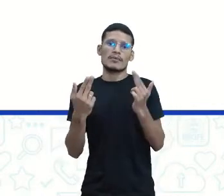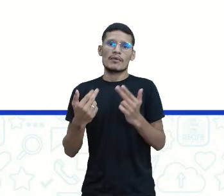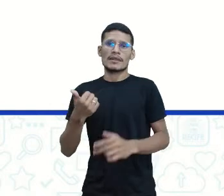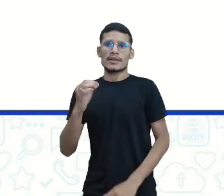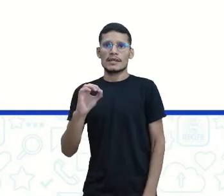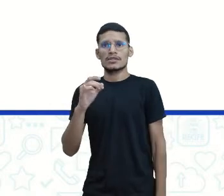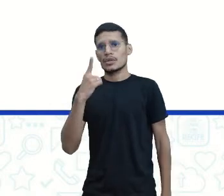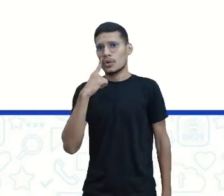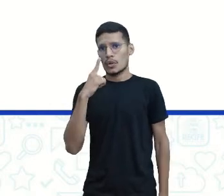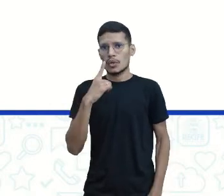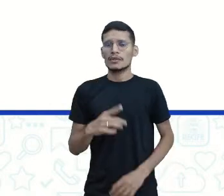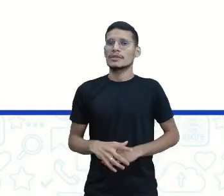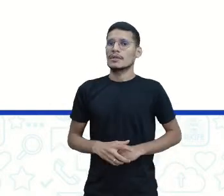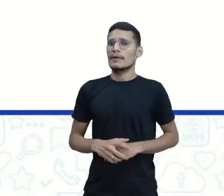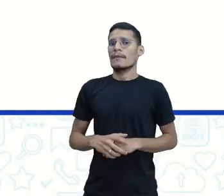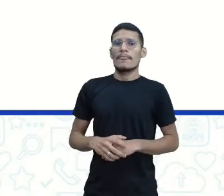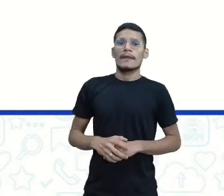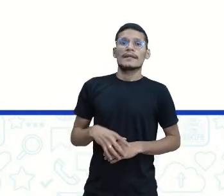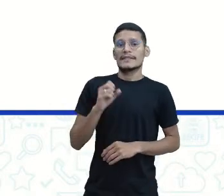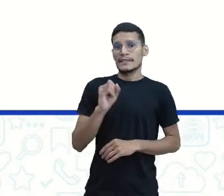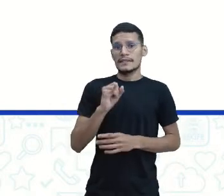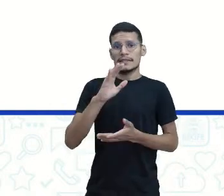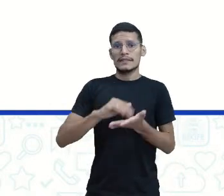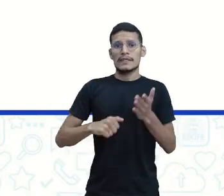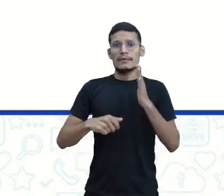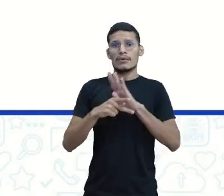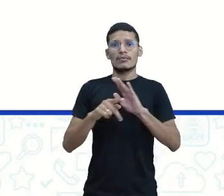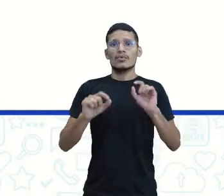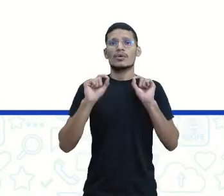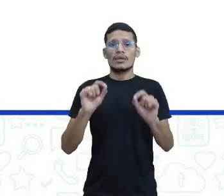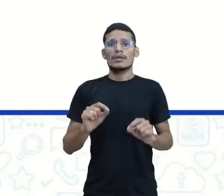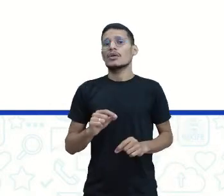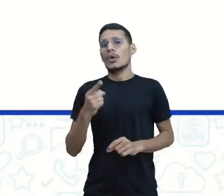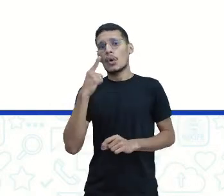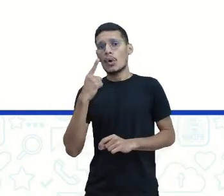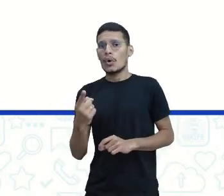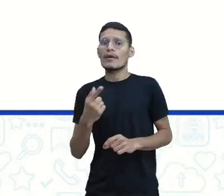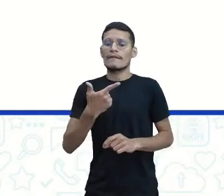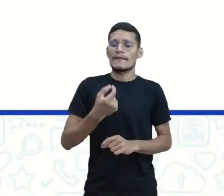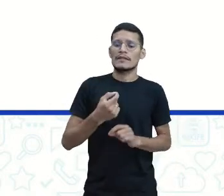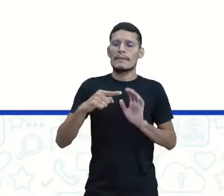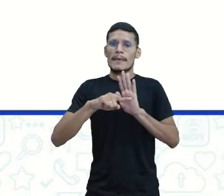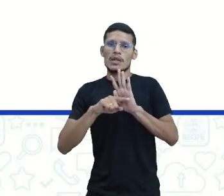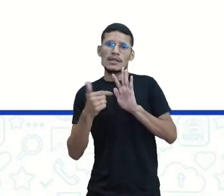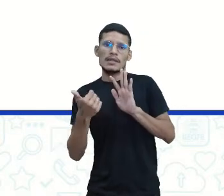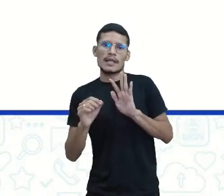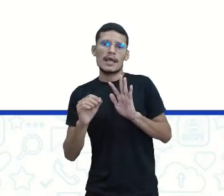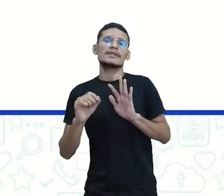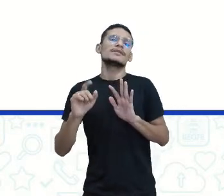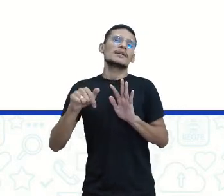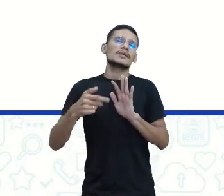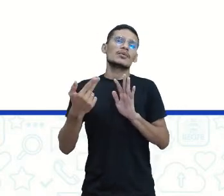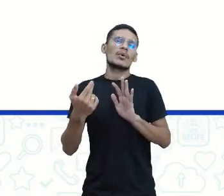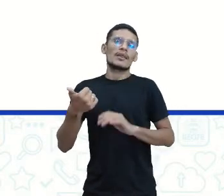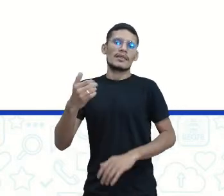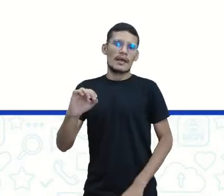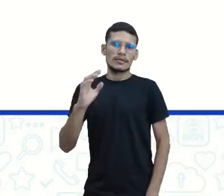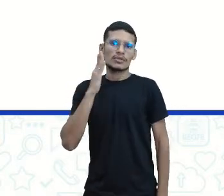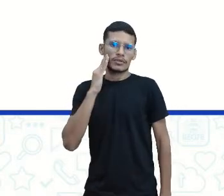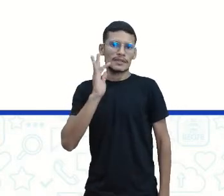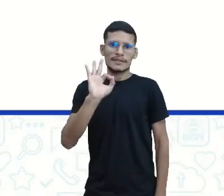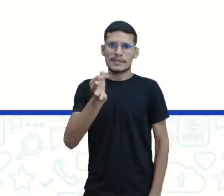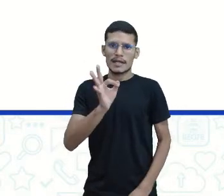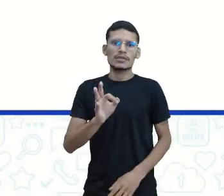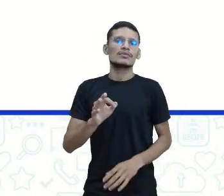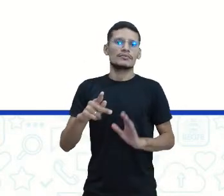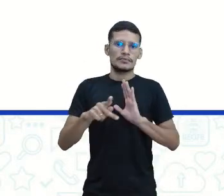se eu subtrair esses dois valores, né, 20 menos 10, vai dar igual a 10. Então, está correto aí a